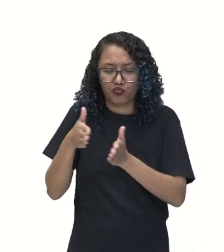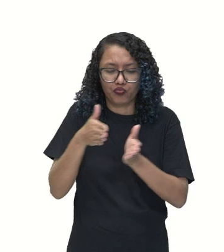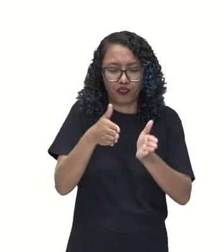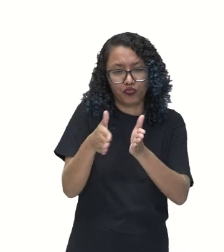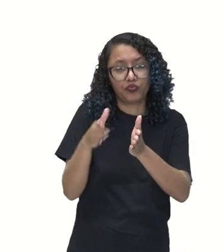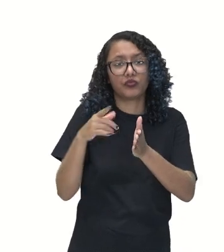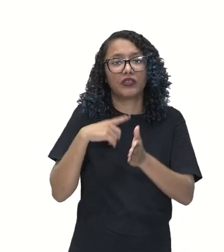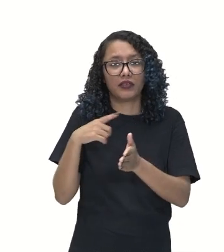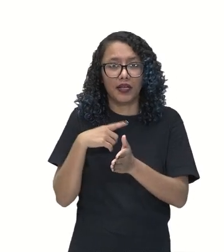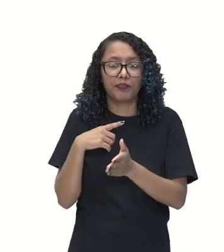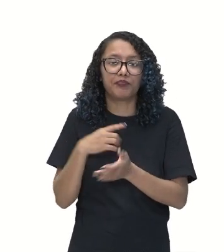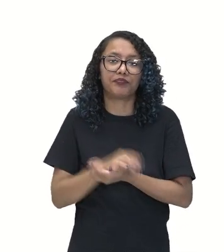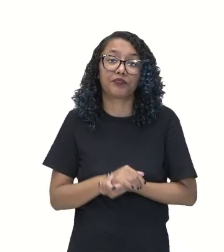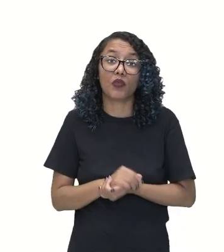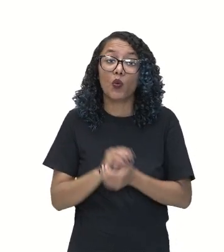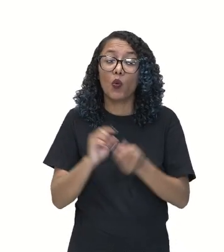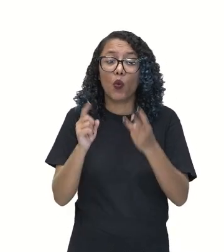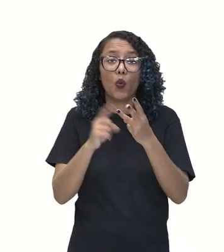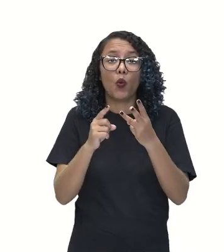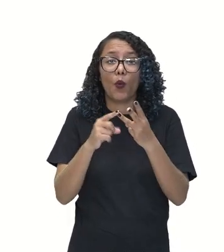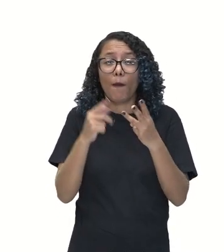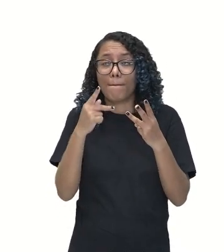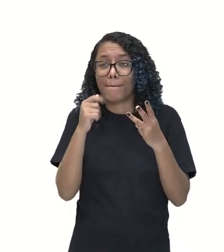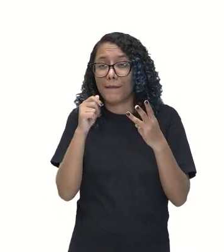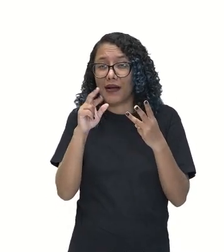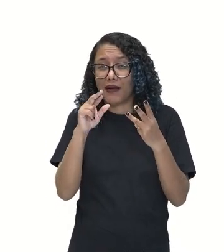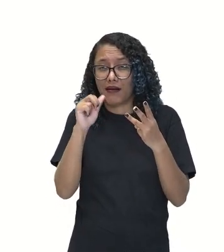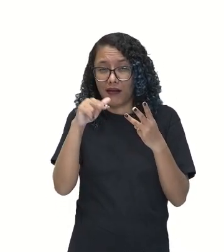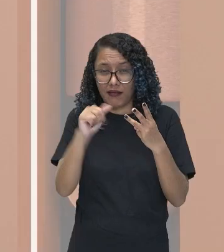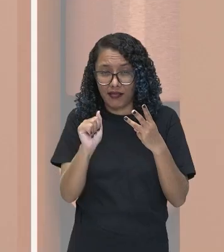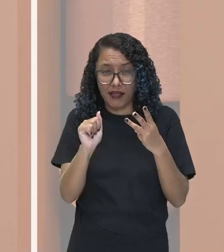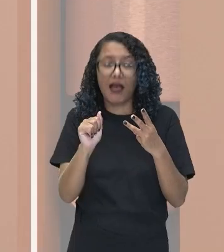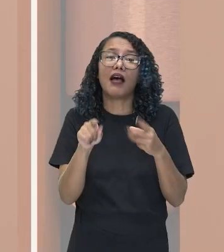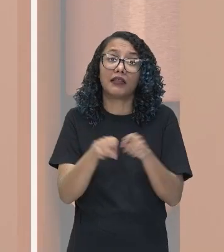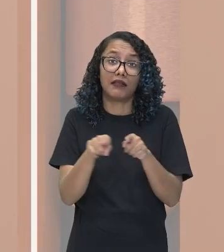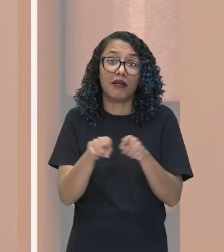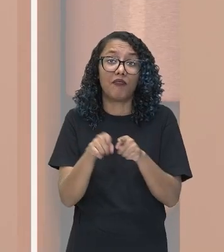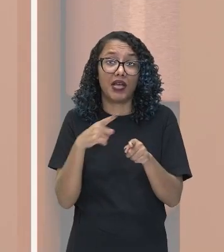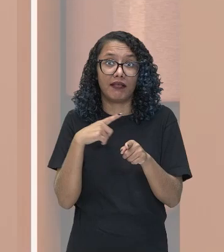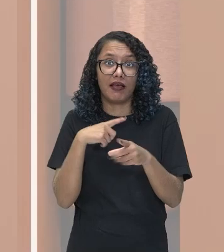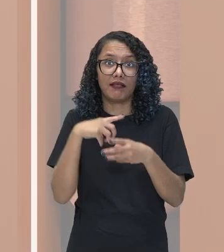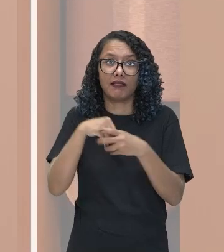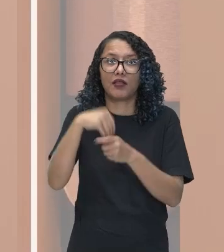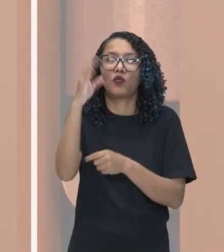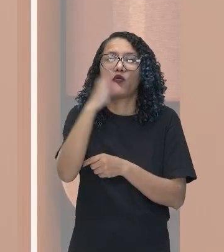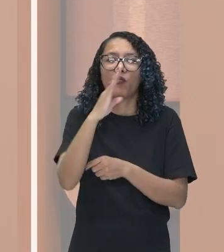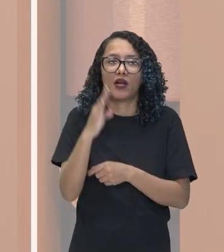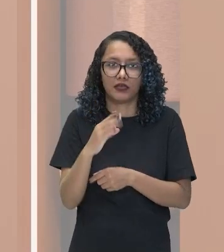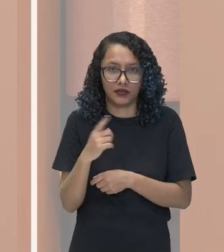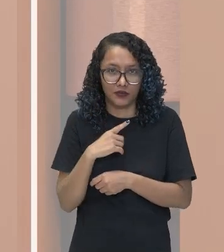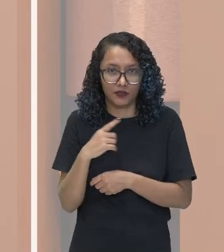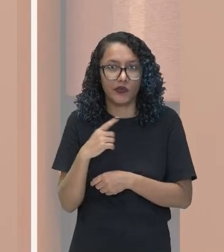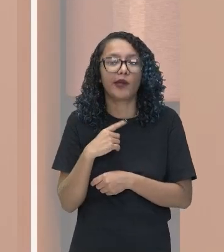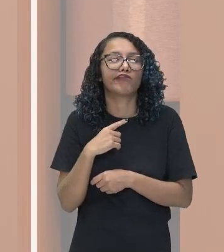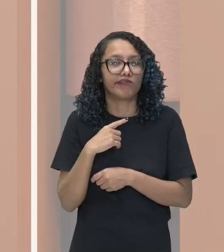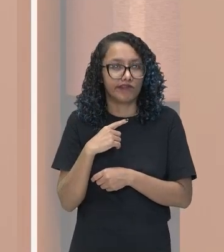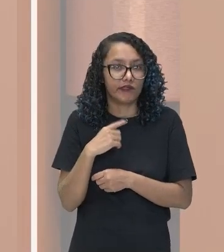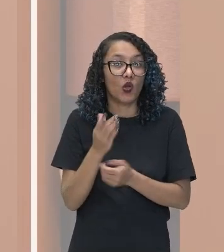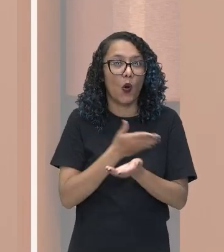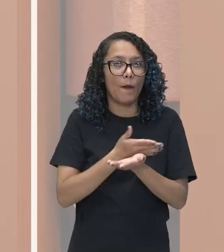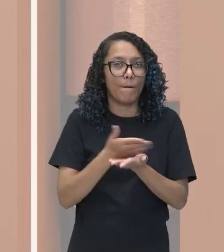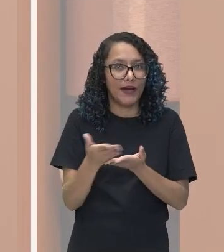O Rio Paraná é um rio que também se estende aí pelo território brasileiro e sua nascente está